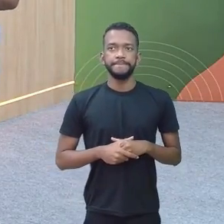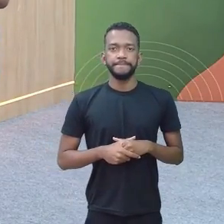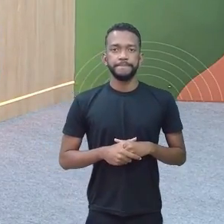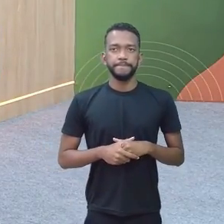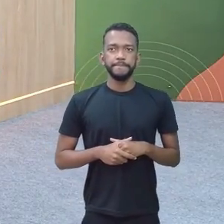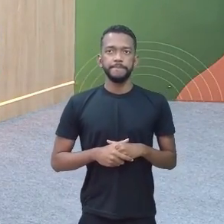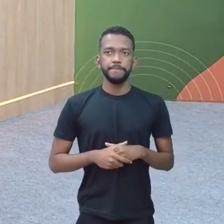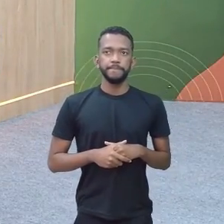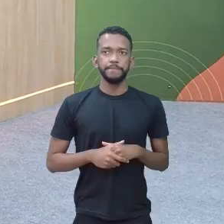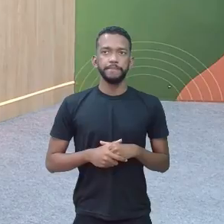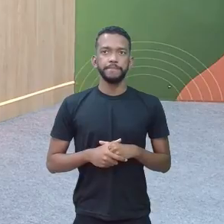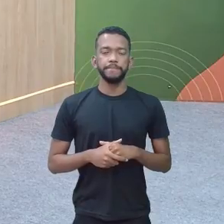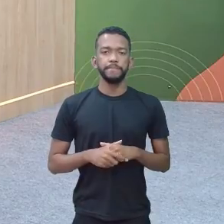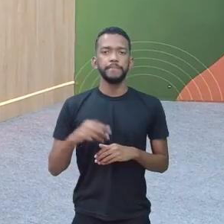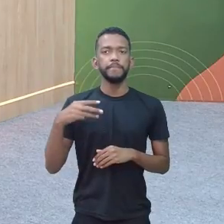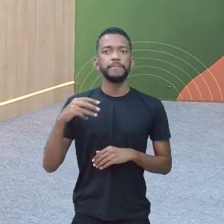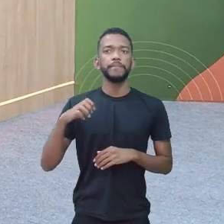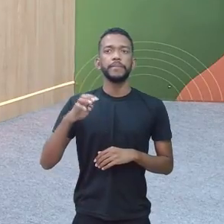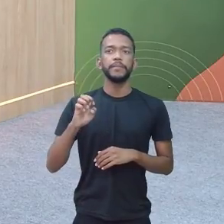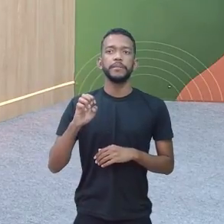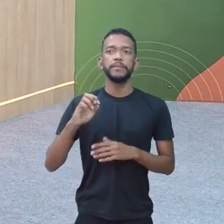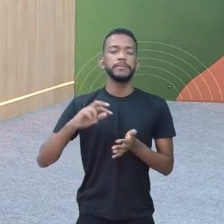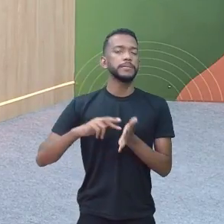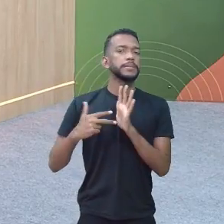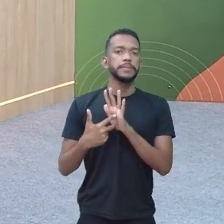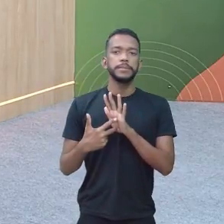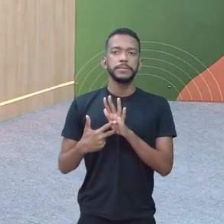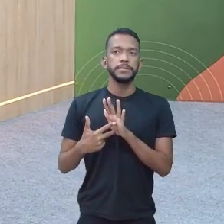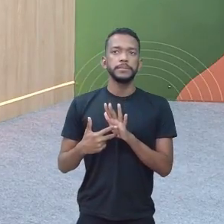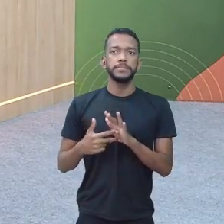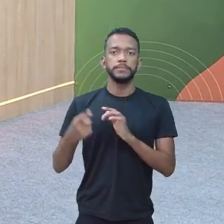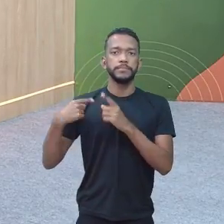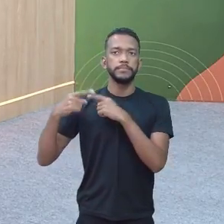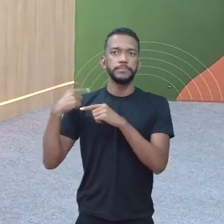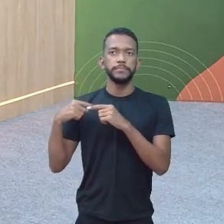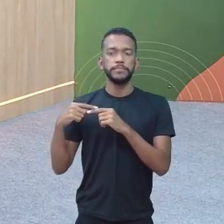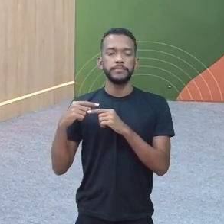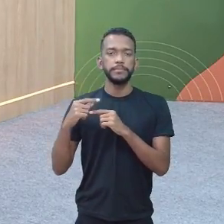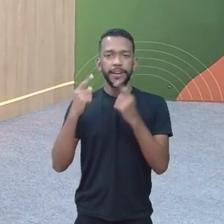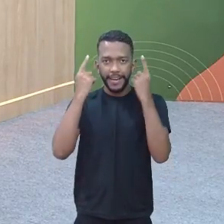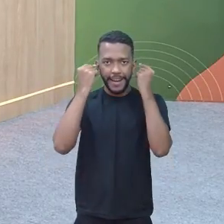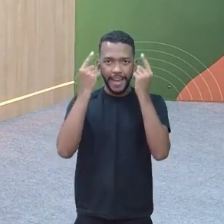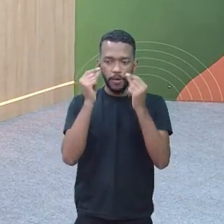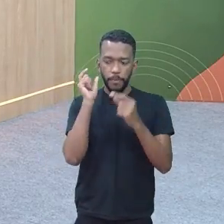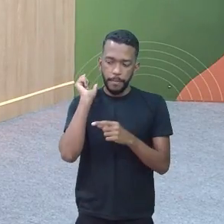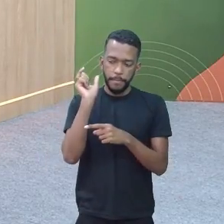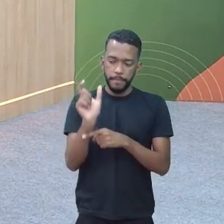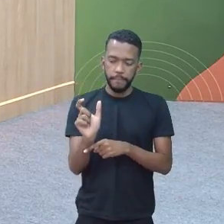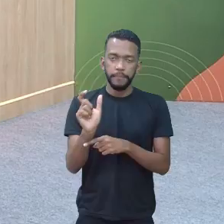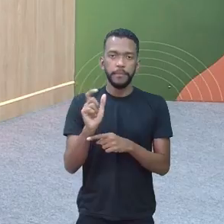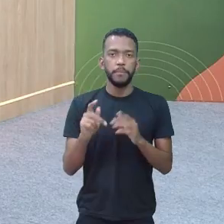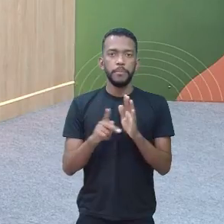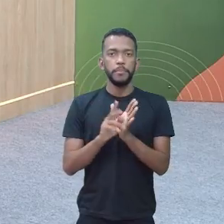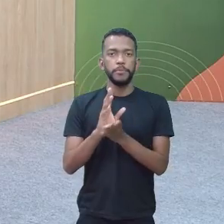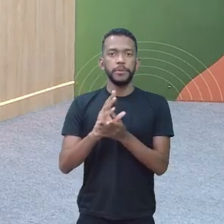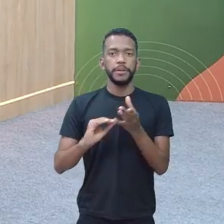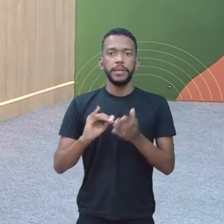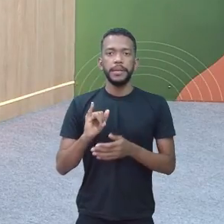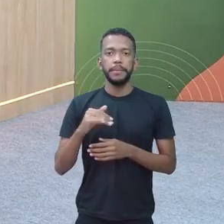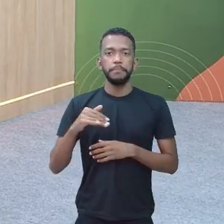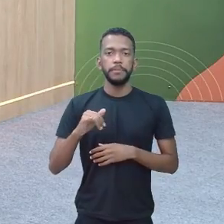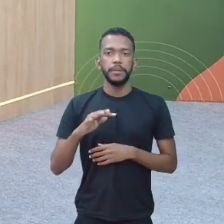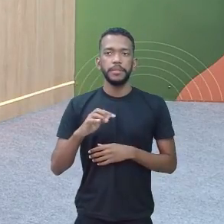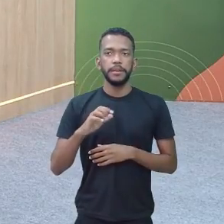onde surgiu? O meme, a palavra meme, vem do grego para imitação, mas ela também foi